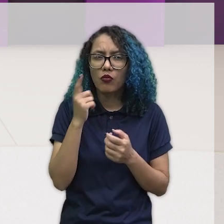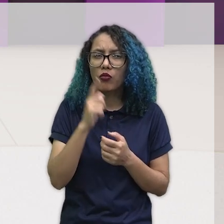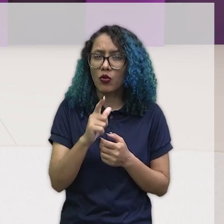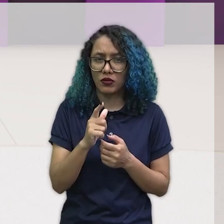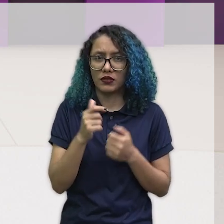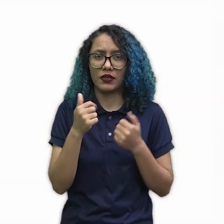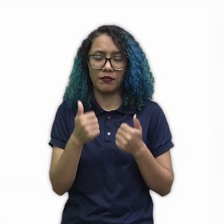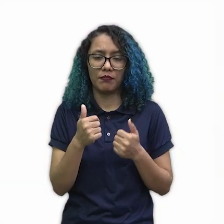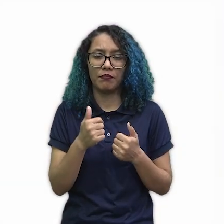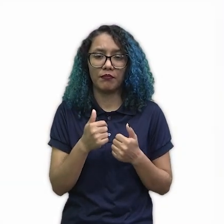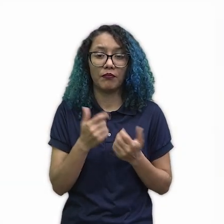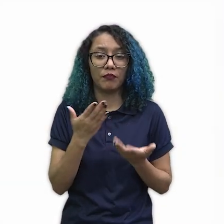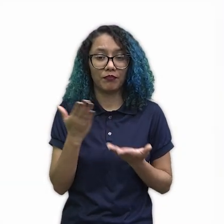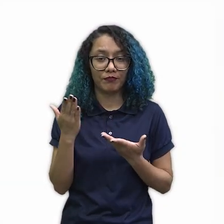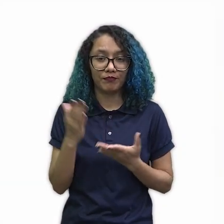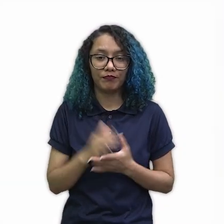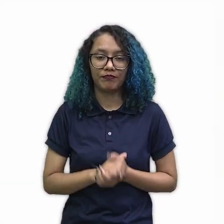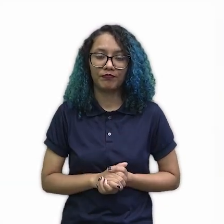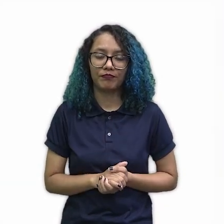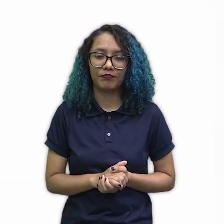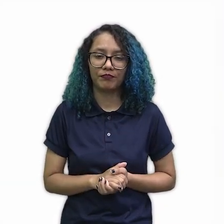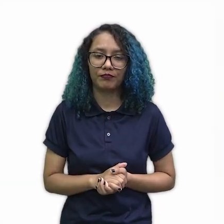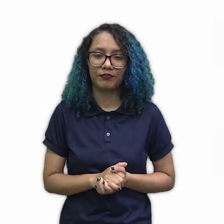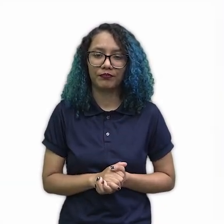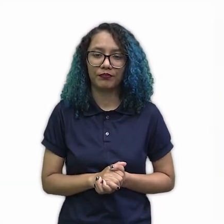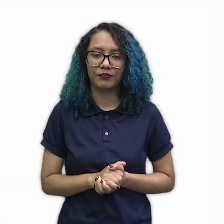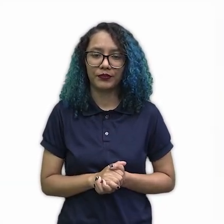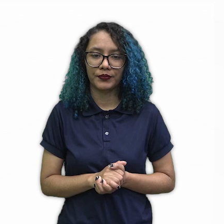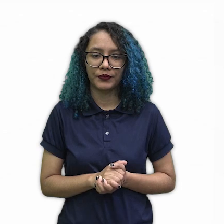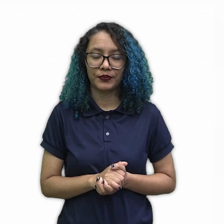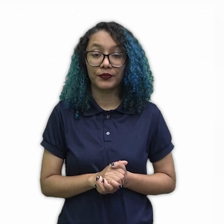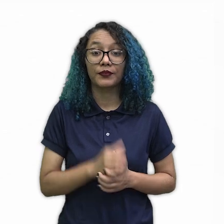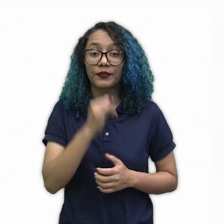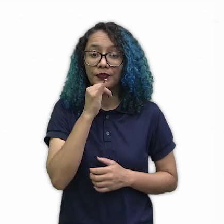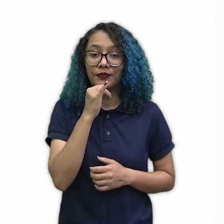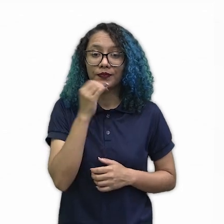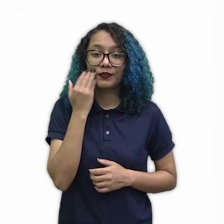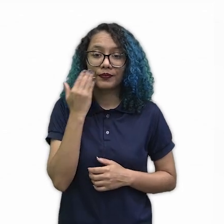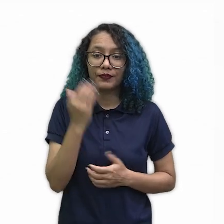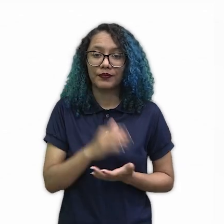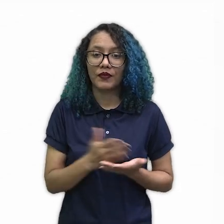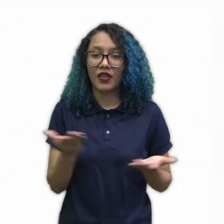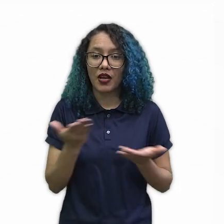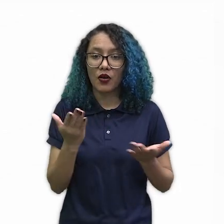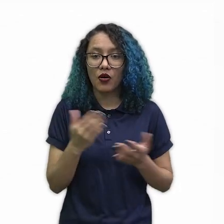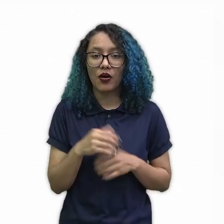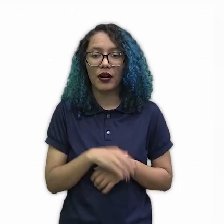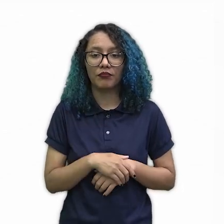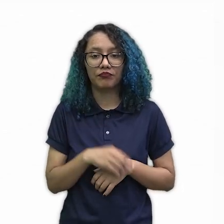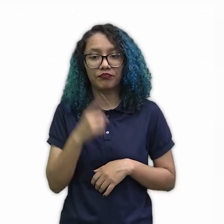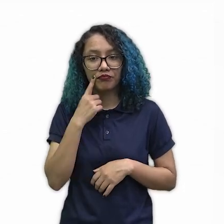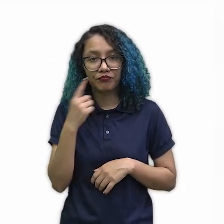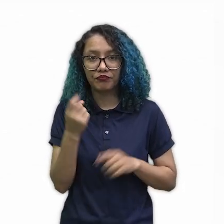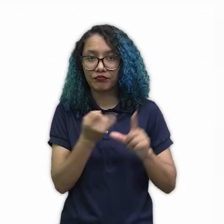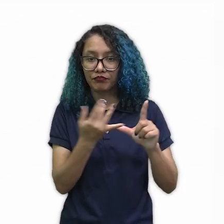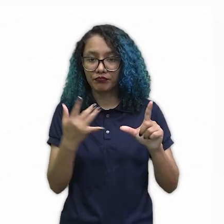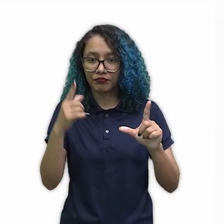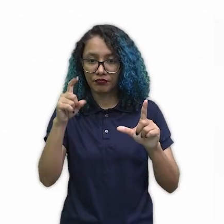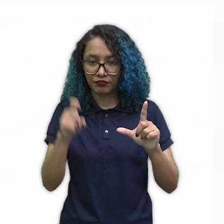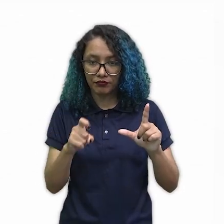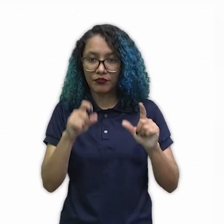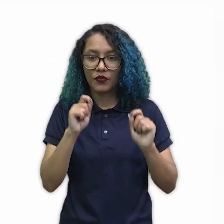olho na tela para que você não perca nenhum detalhe. Olha o que diz o exemplo. Vamos reescrever os logaritmos a